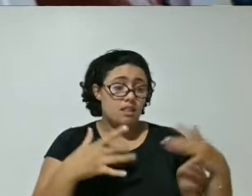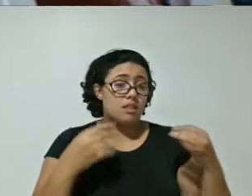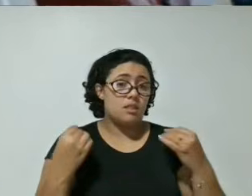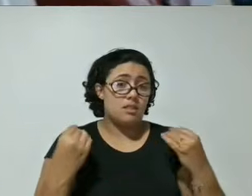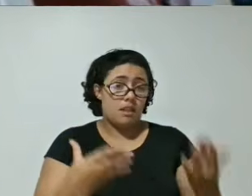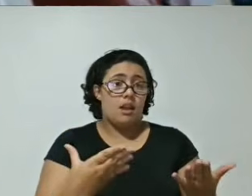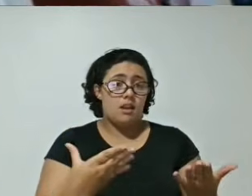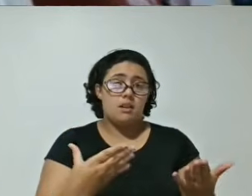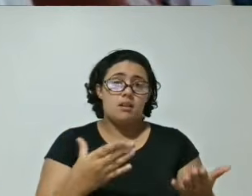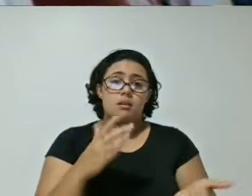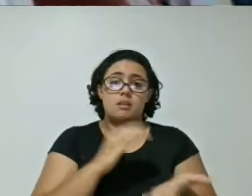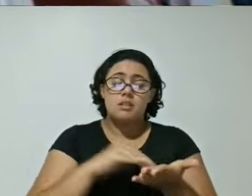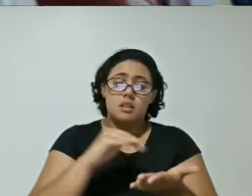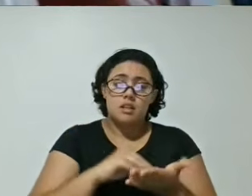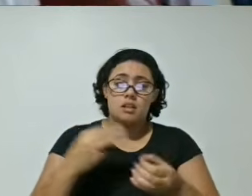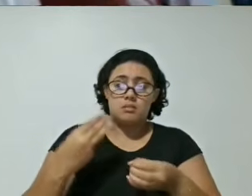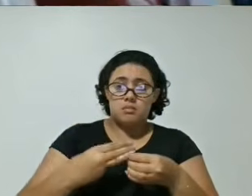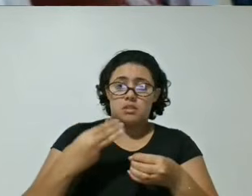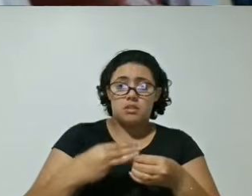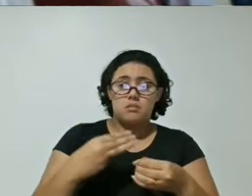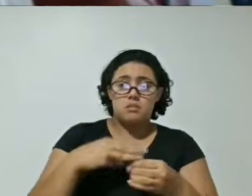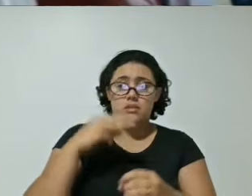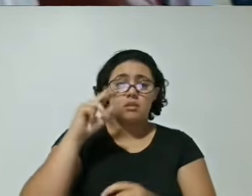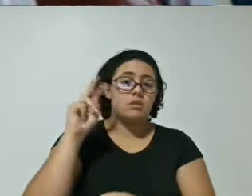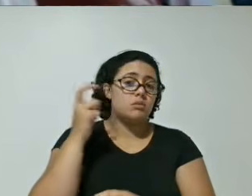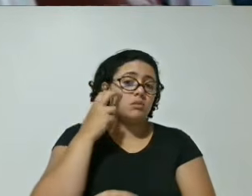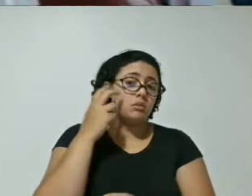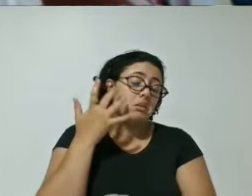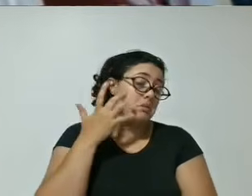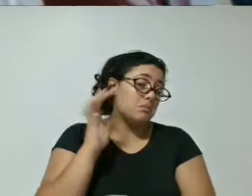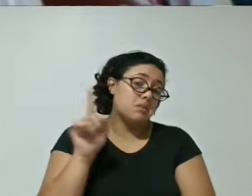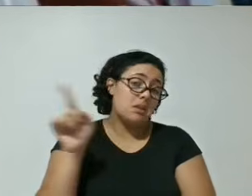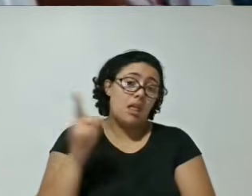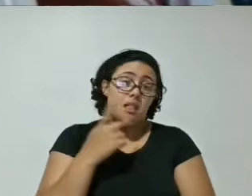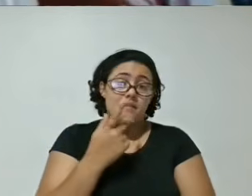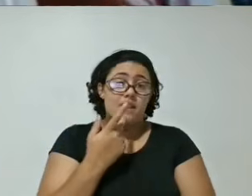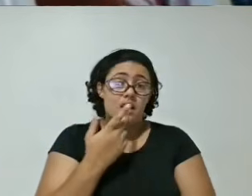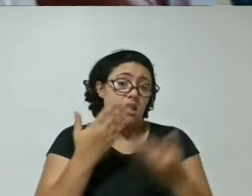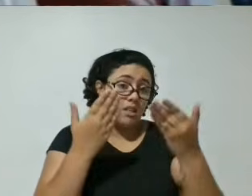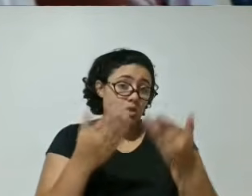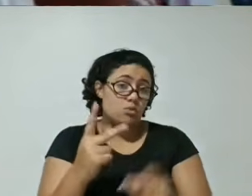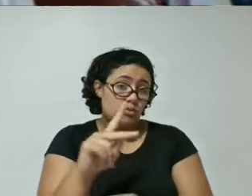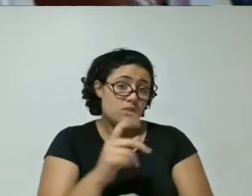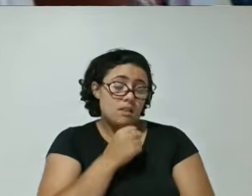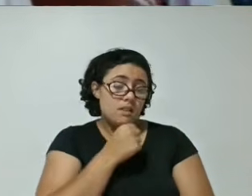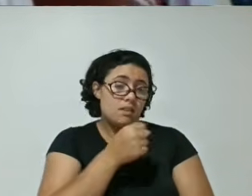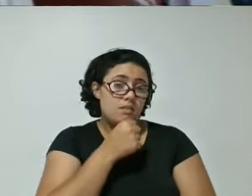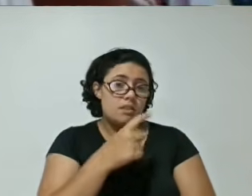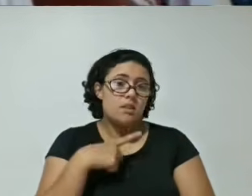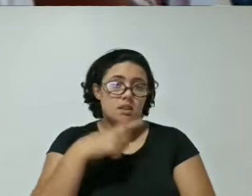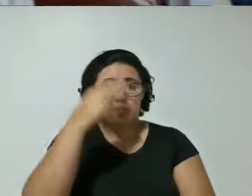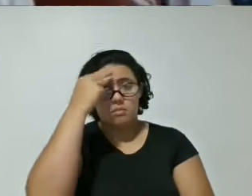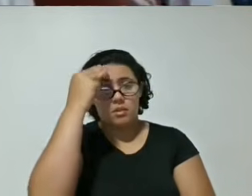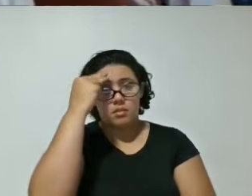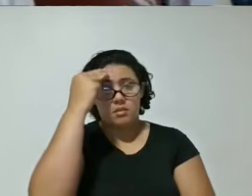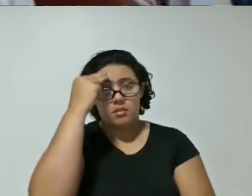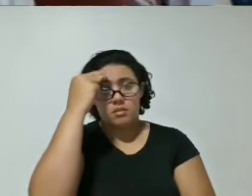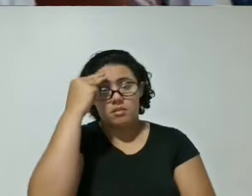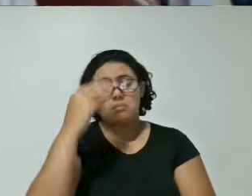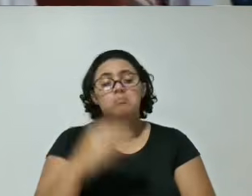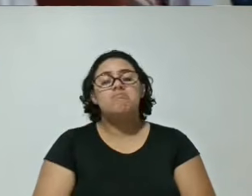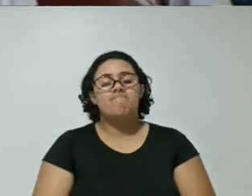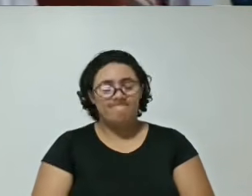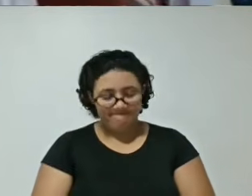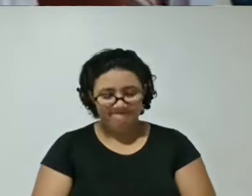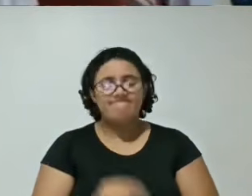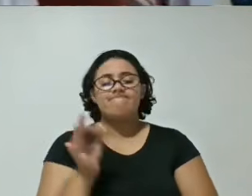Municipal de Cultura, para a Fundação Municipal de Cultura. Eu não sei se ela menciona isso na sua entrevista, se você tem essa memória. Ela já menciona uma